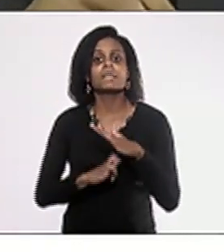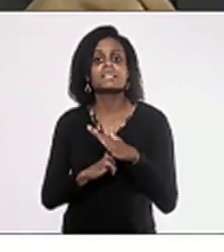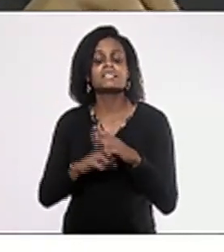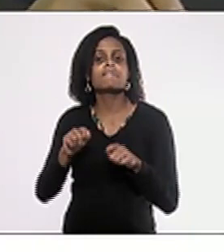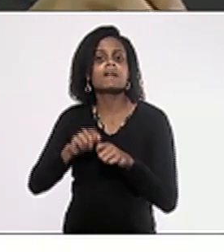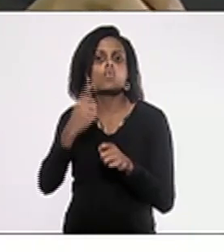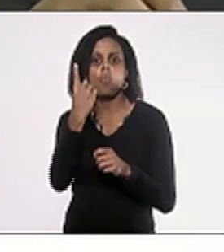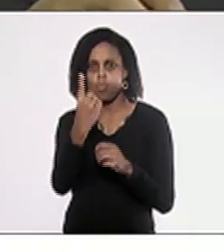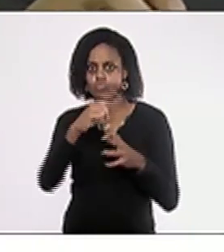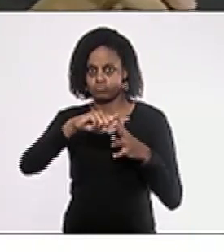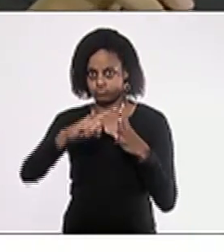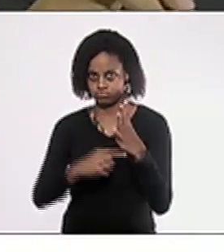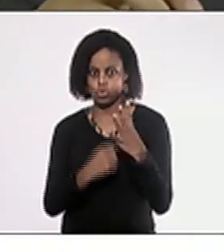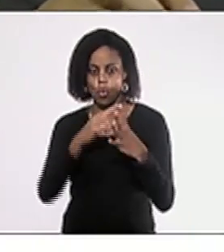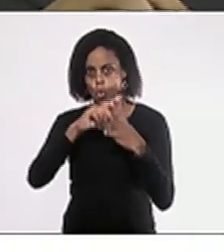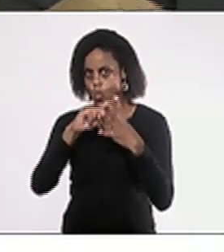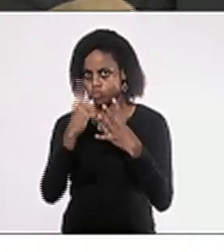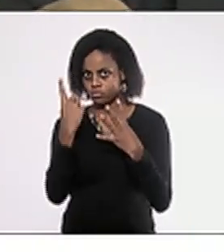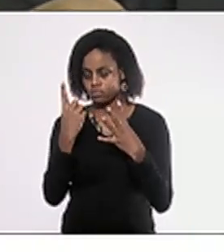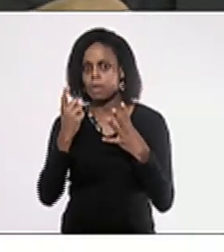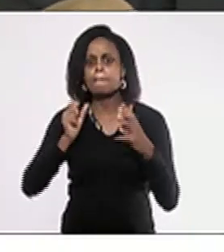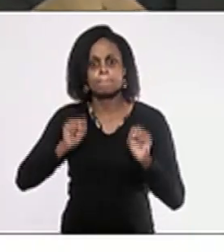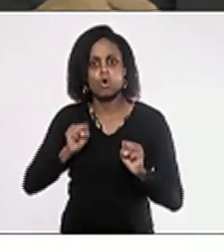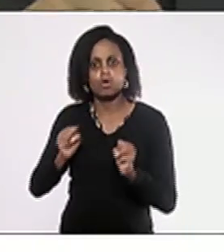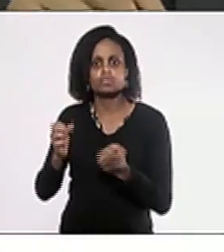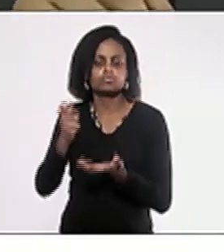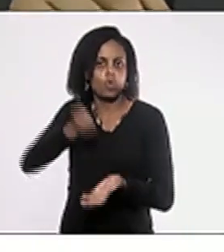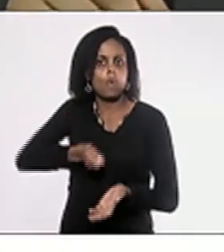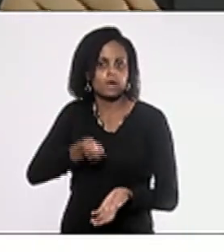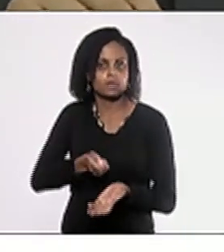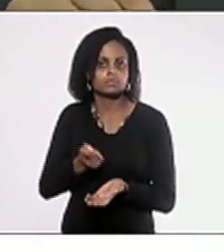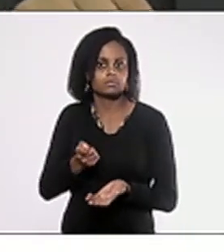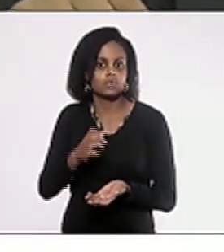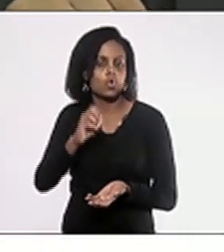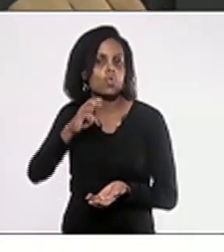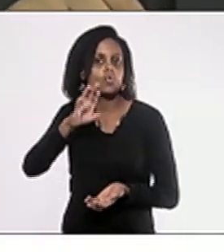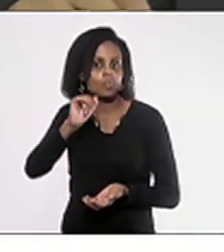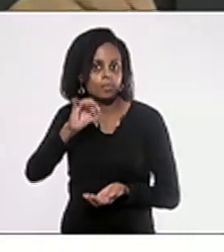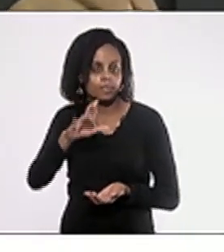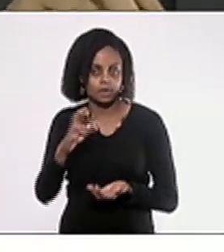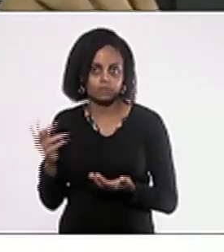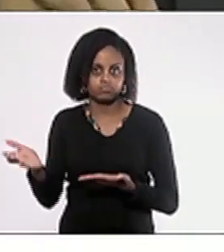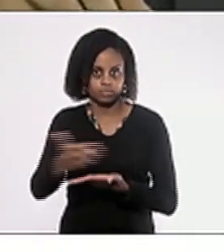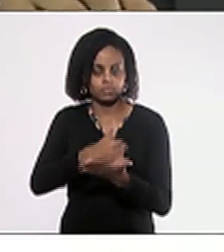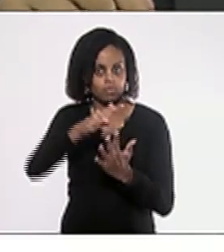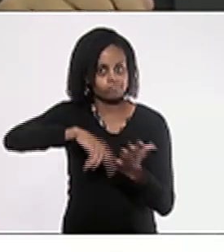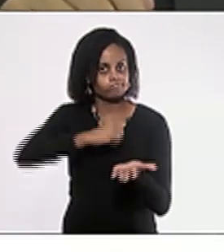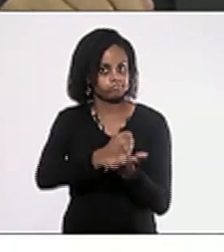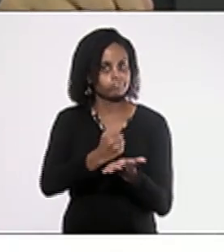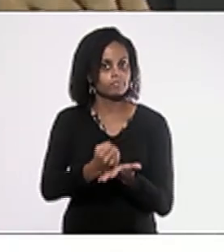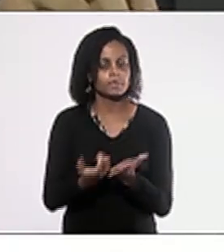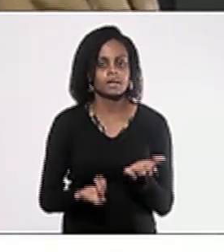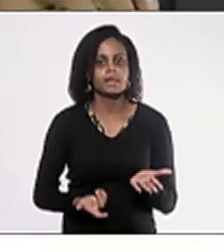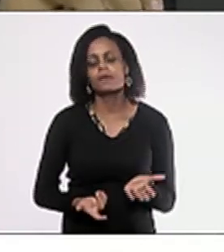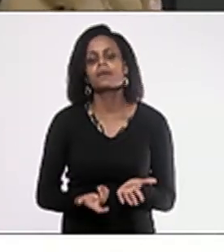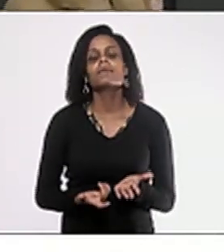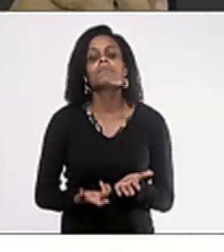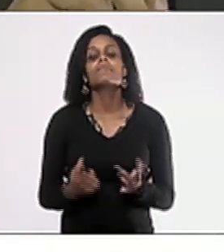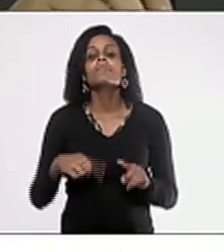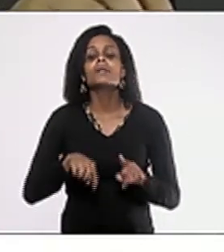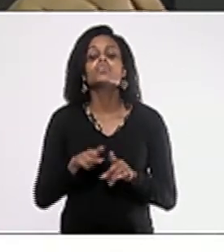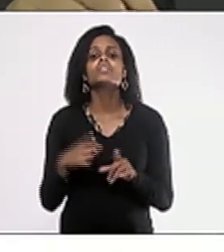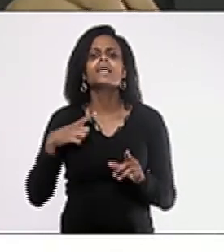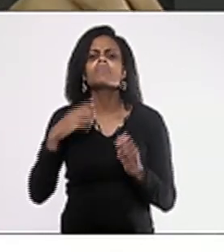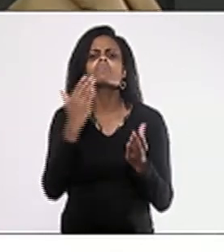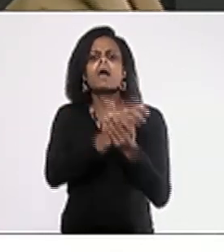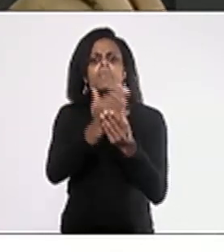fases, ela pode cobrar. Mas hoje nós temos uma série de demandas judiciais, como o doutor Eduardo disse, pedindo que a cobrança